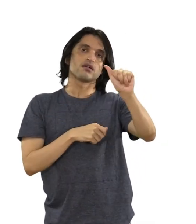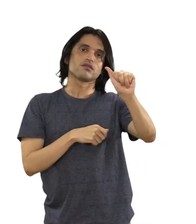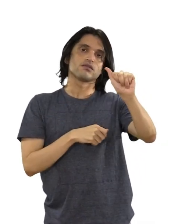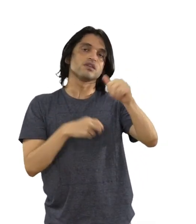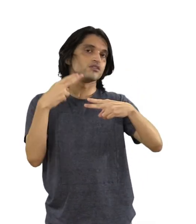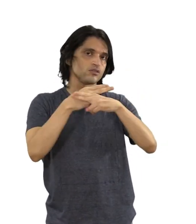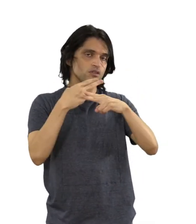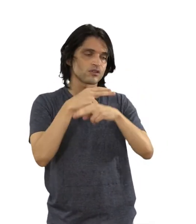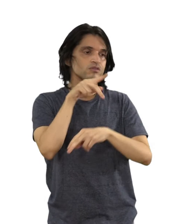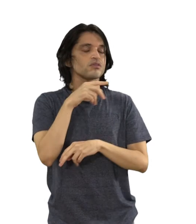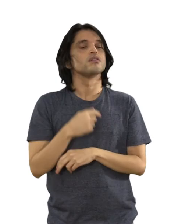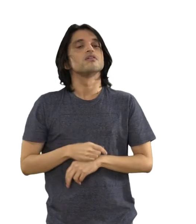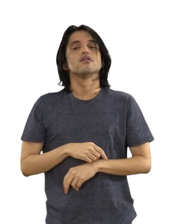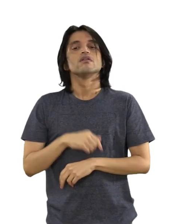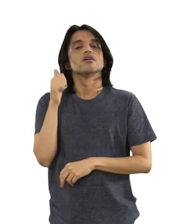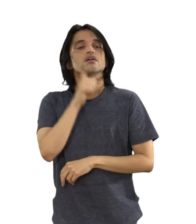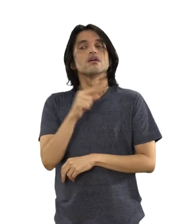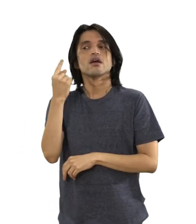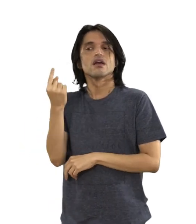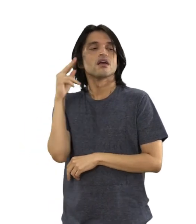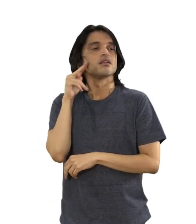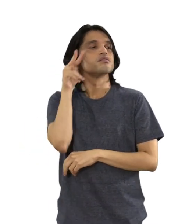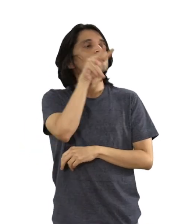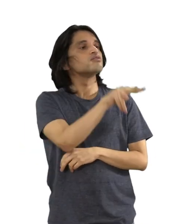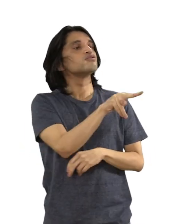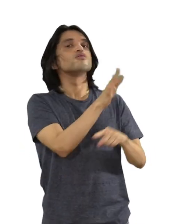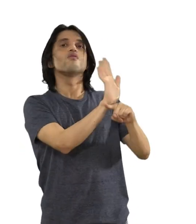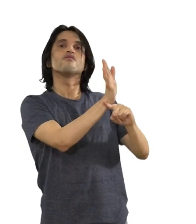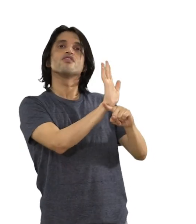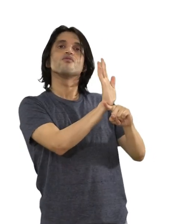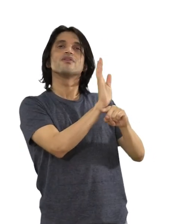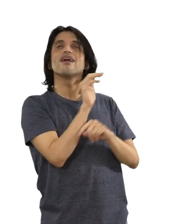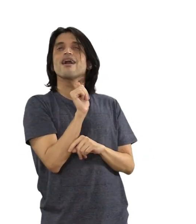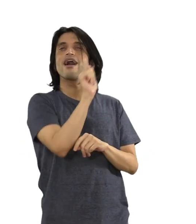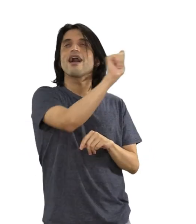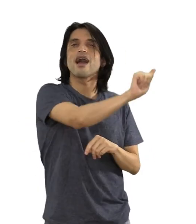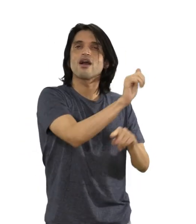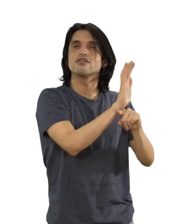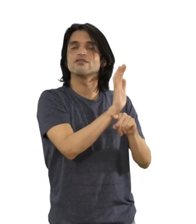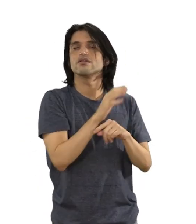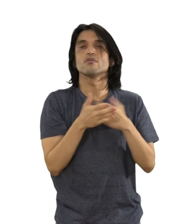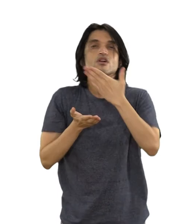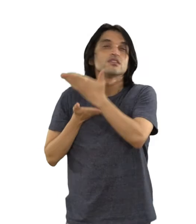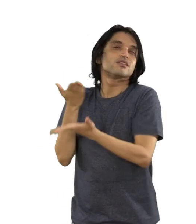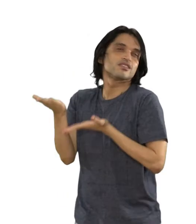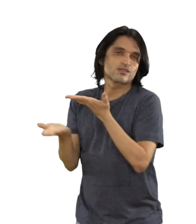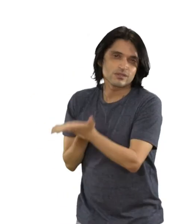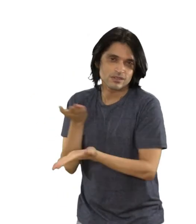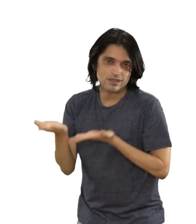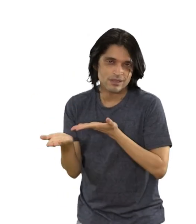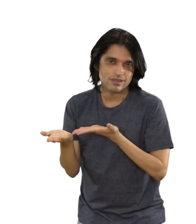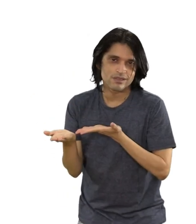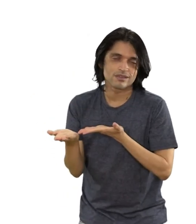indireto. Ela assistiu ao filme. Com o sentido de cuidar, dar